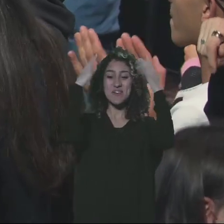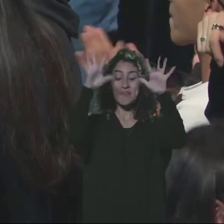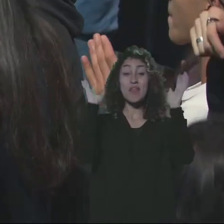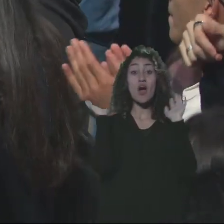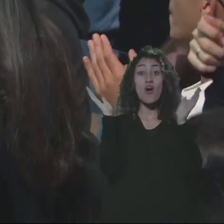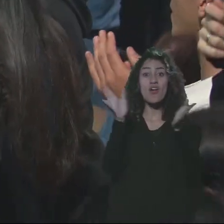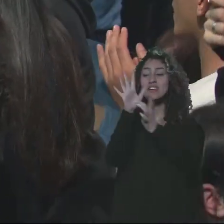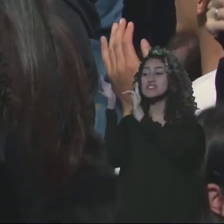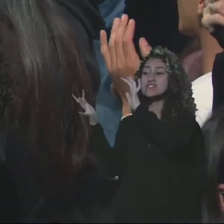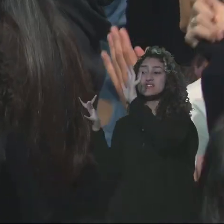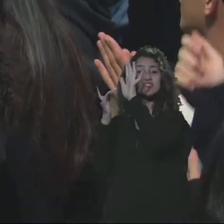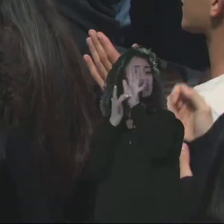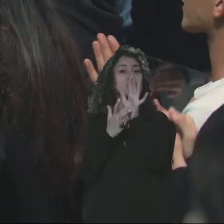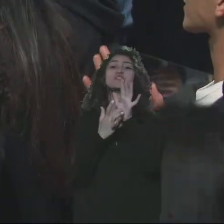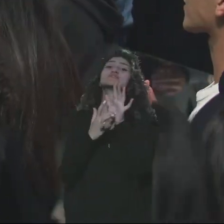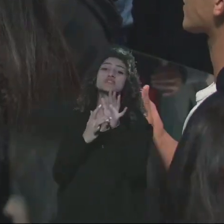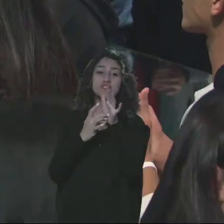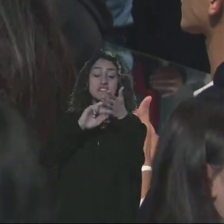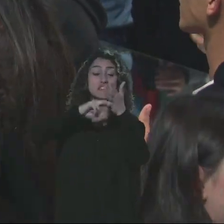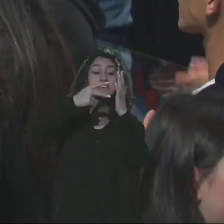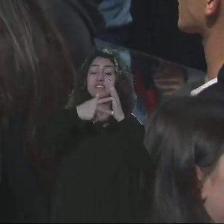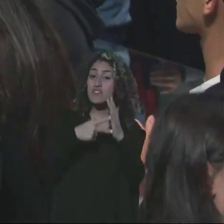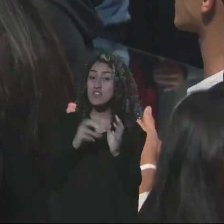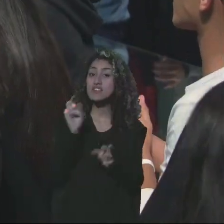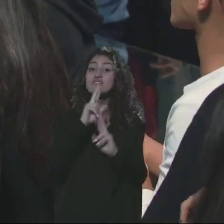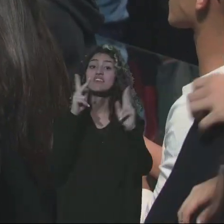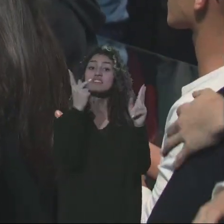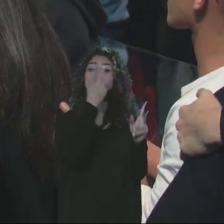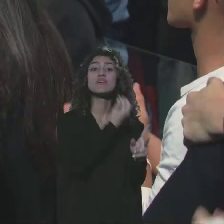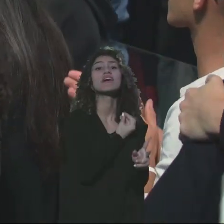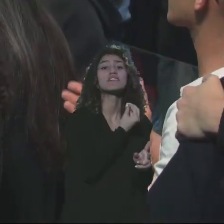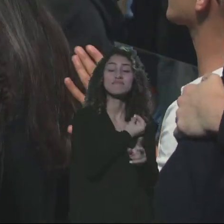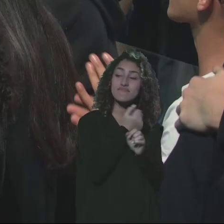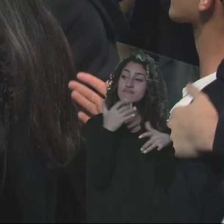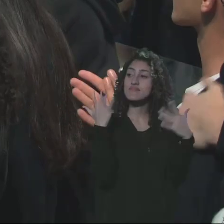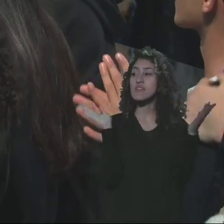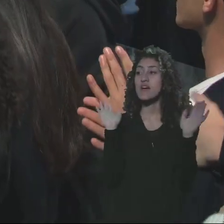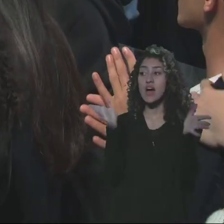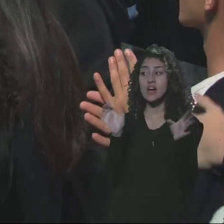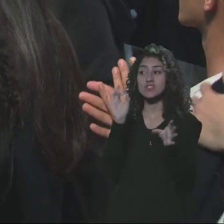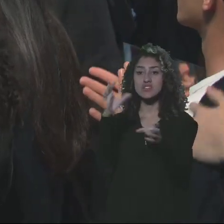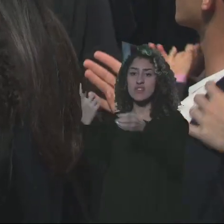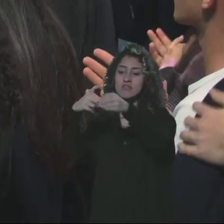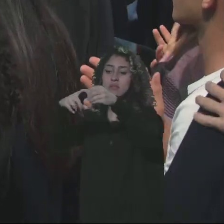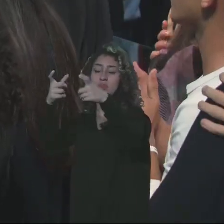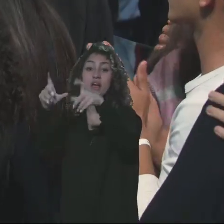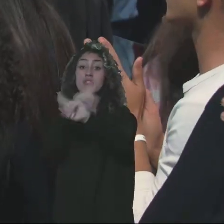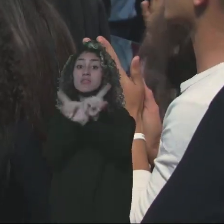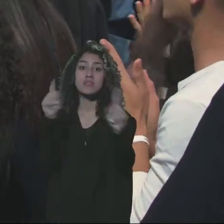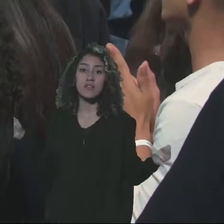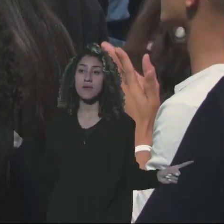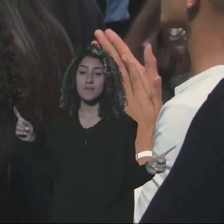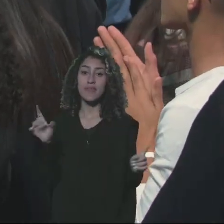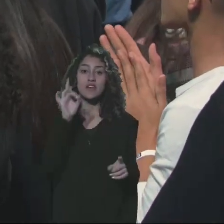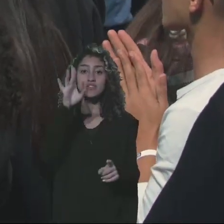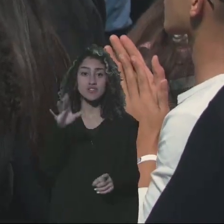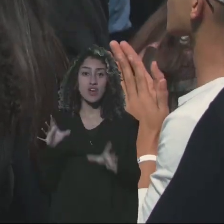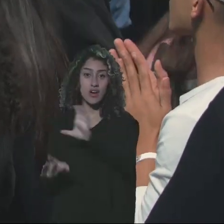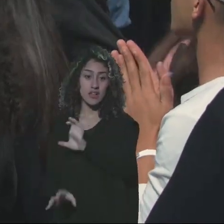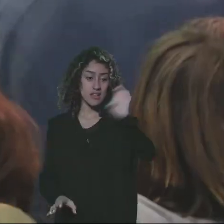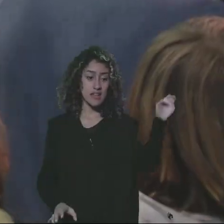Hoje Jesus deu um novo sentido para a sua vida. Então eu vou pedir para você, por favor, não volta para o lugar. Vai só para lá, só